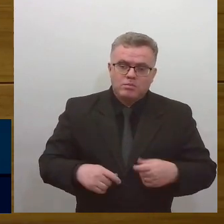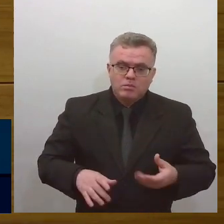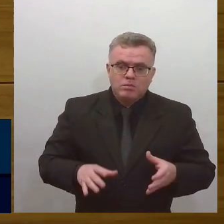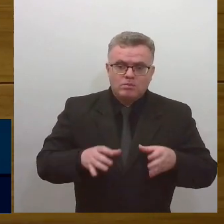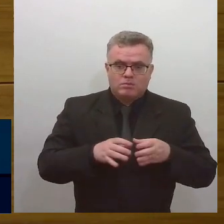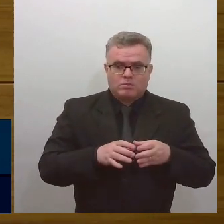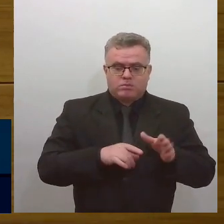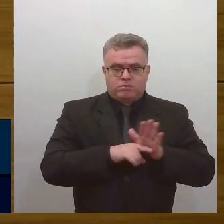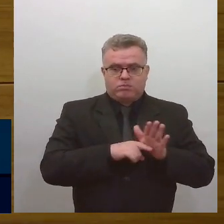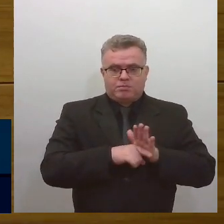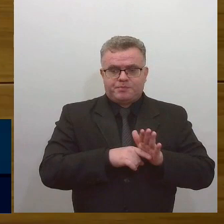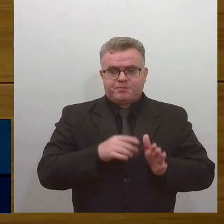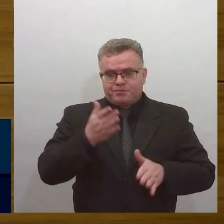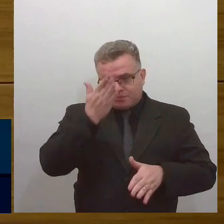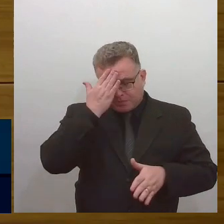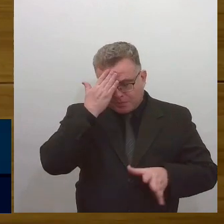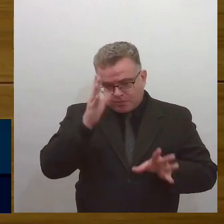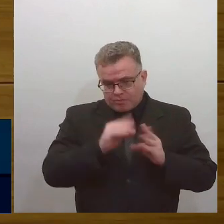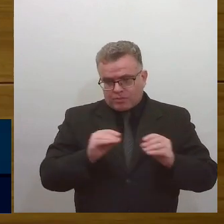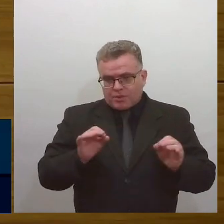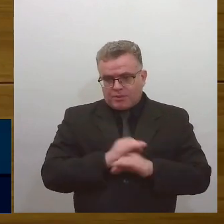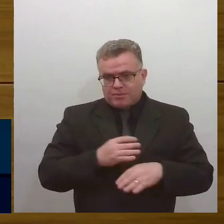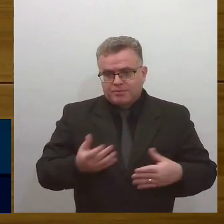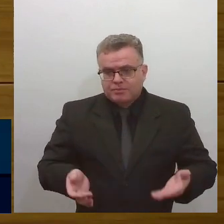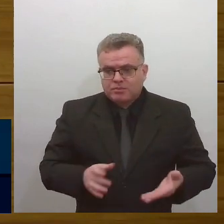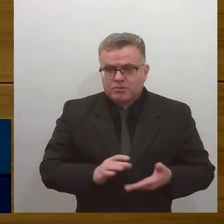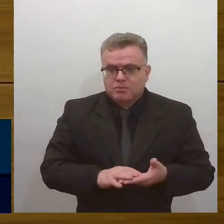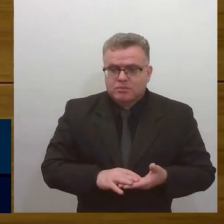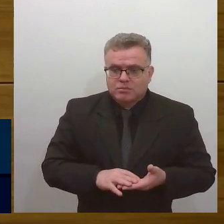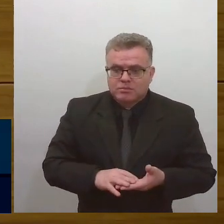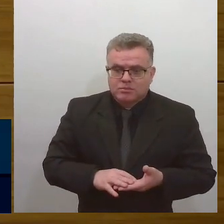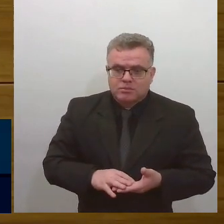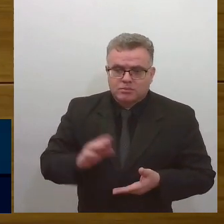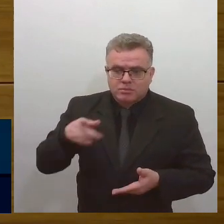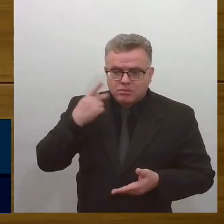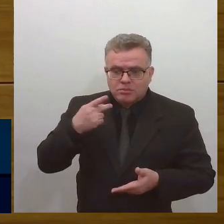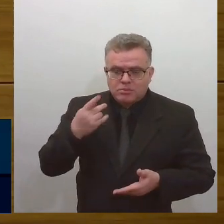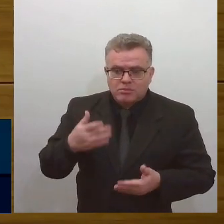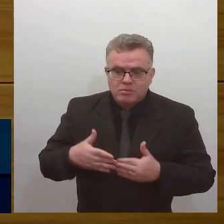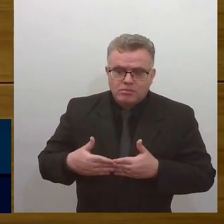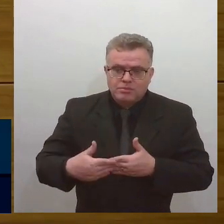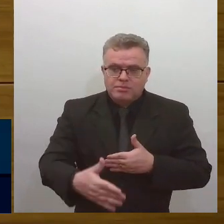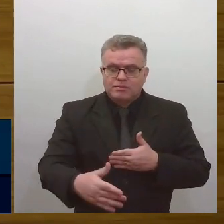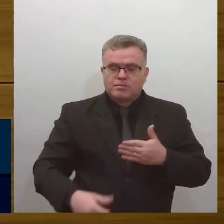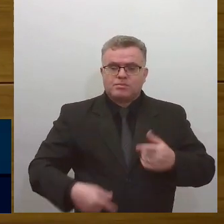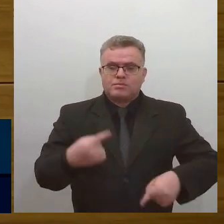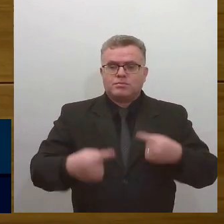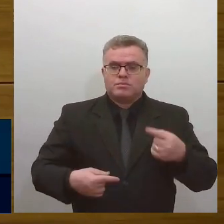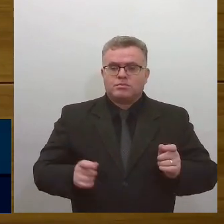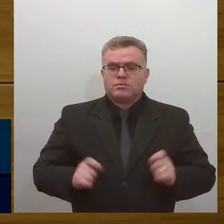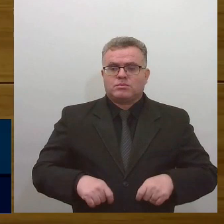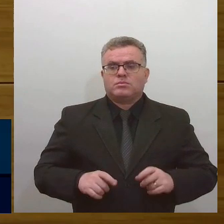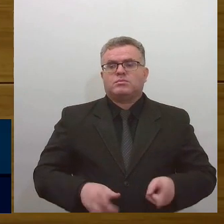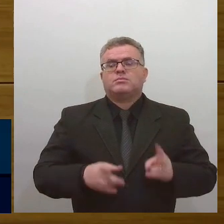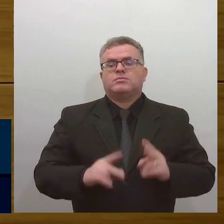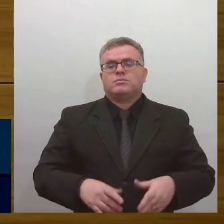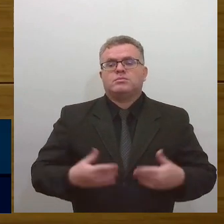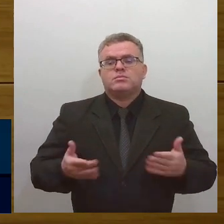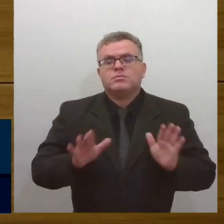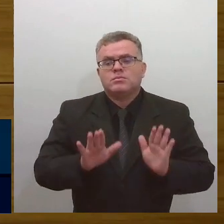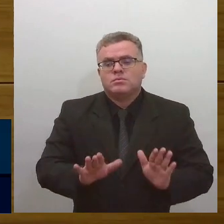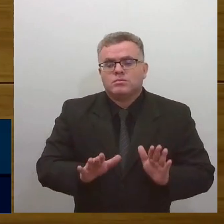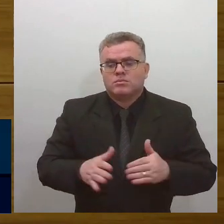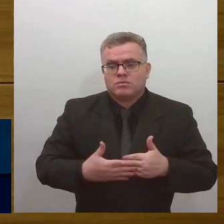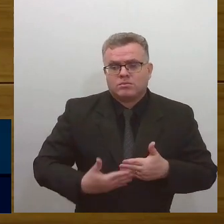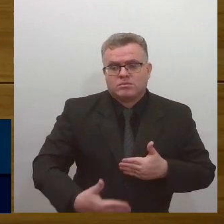entender que que que o Anseio político e o tempo político é um mas Tecnicamente a gente precisa